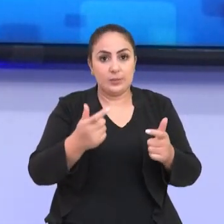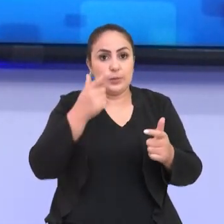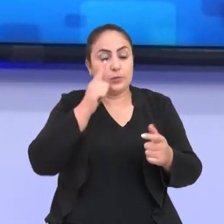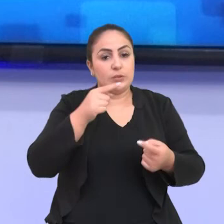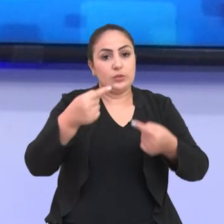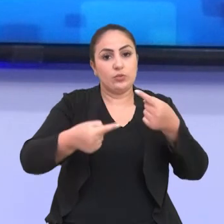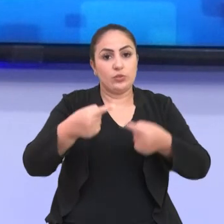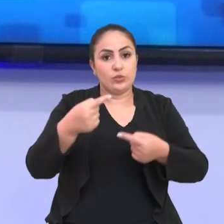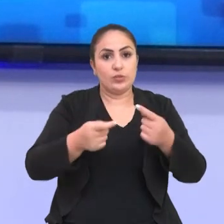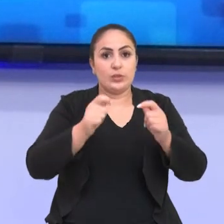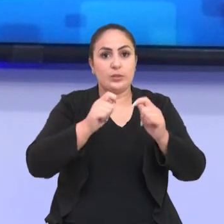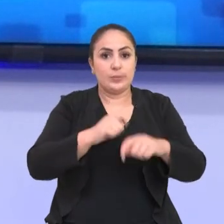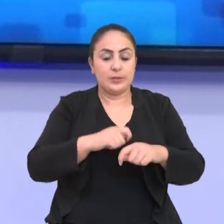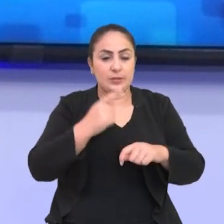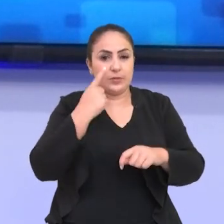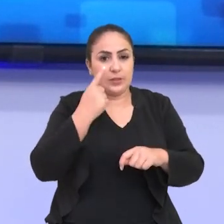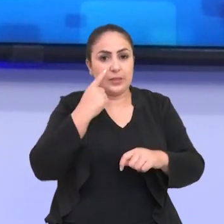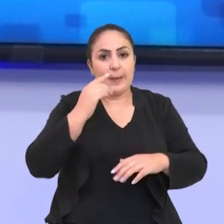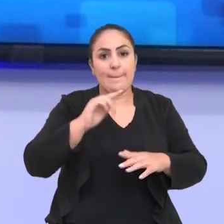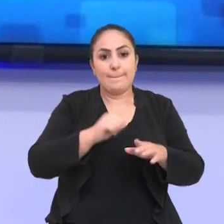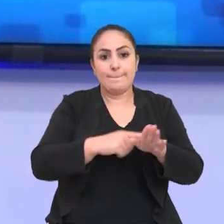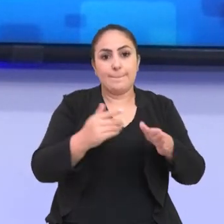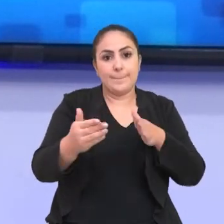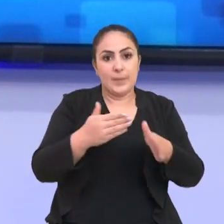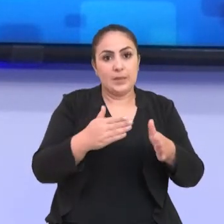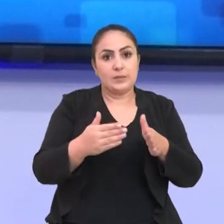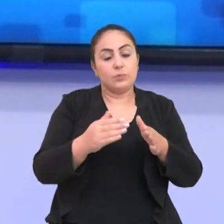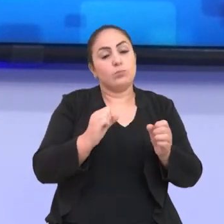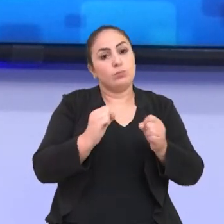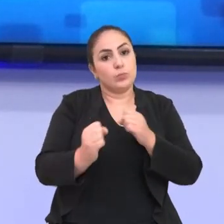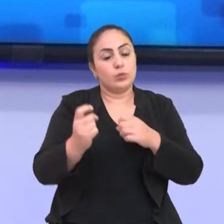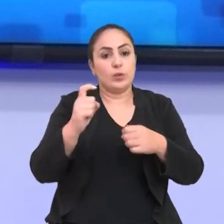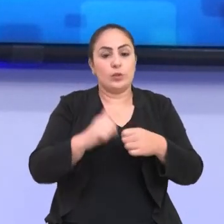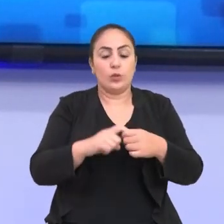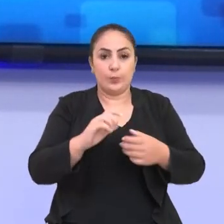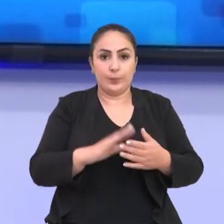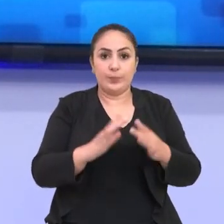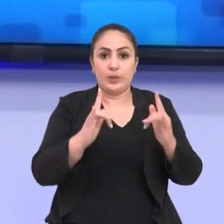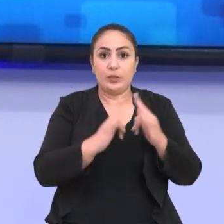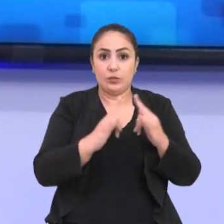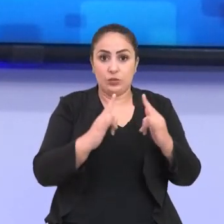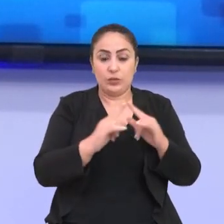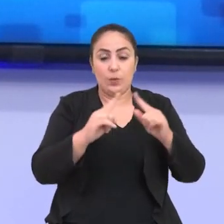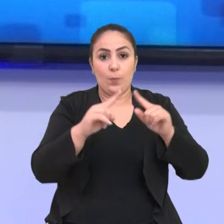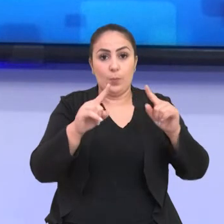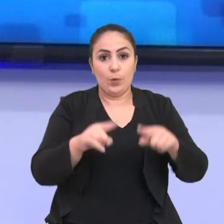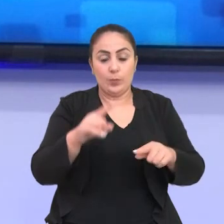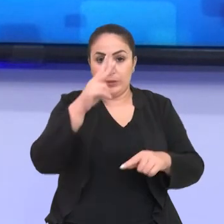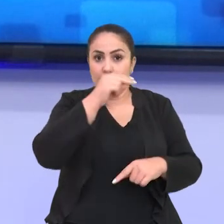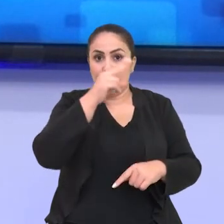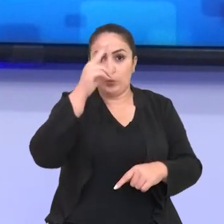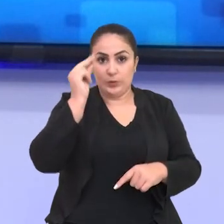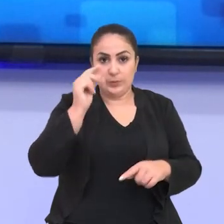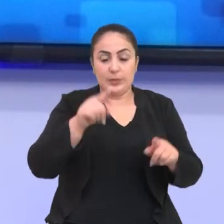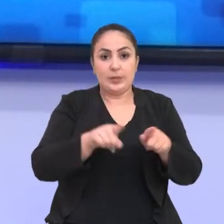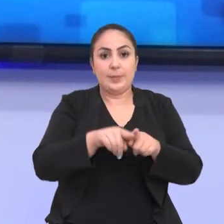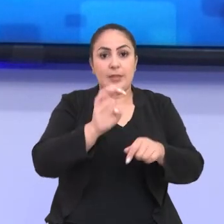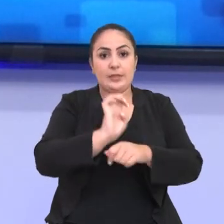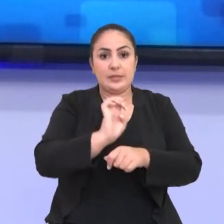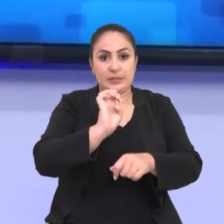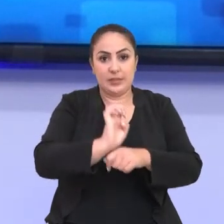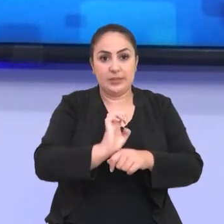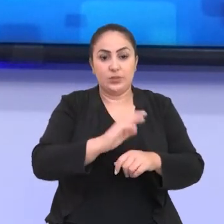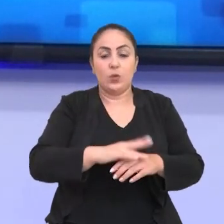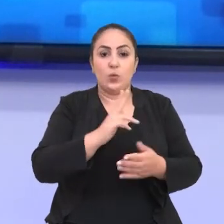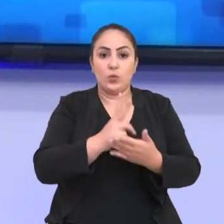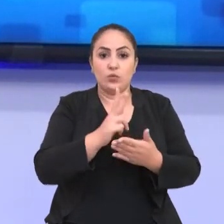de grande porte para discutir condições e prazos de um possível retorno. Instituições públicas